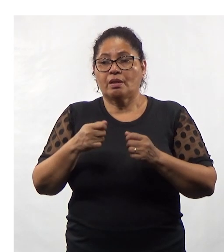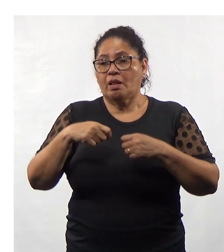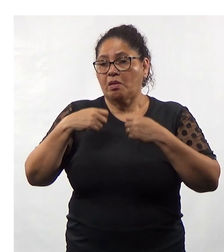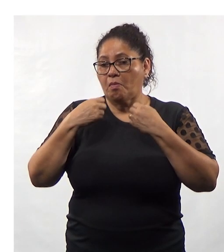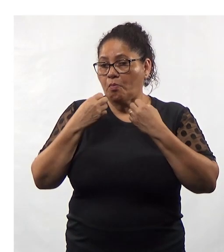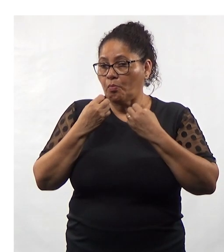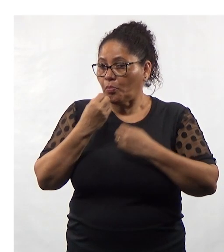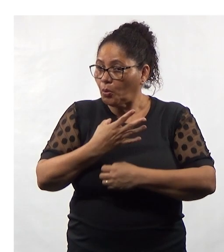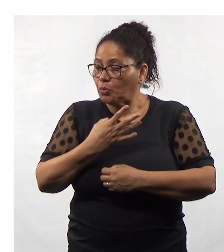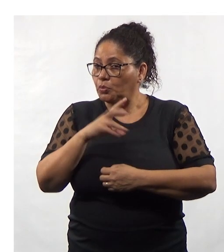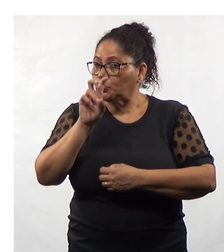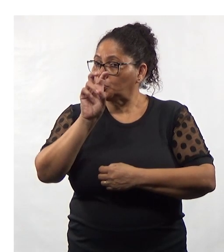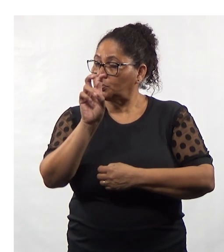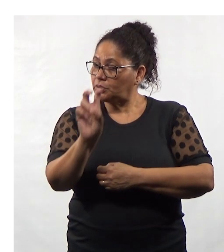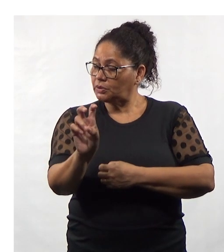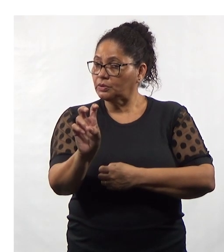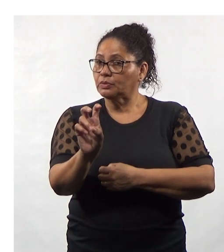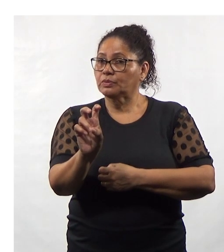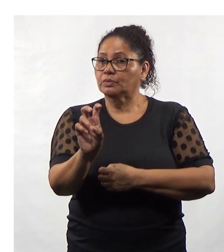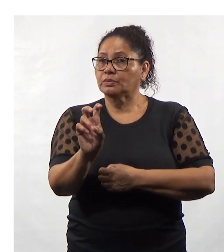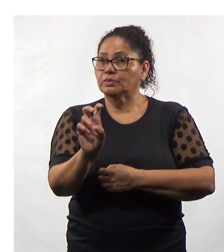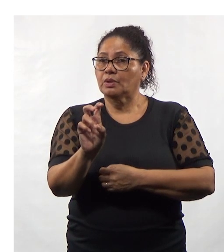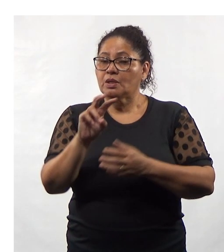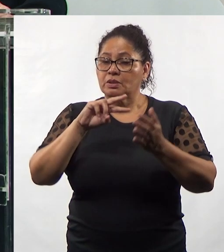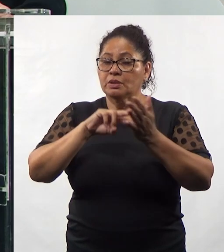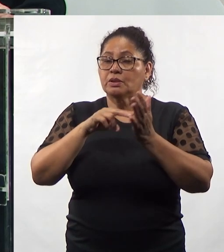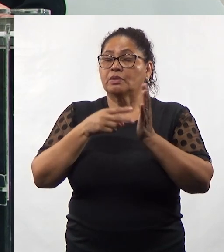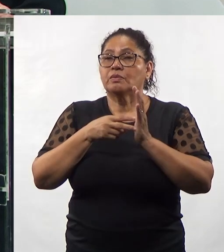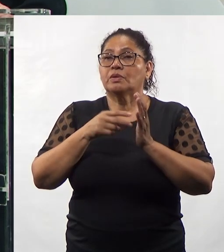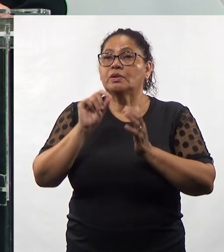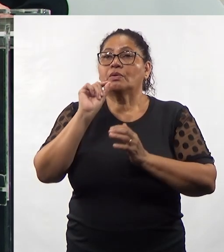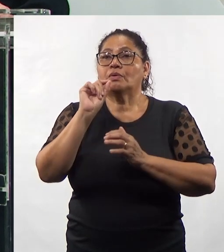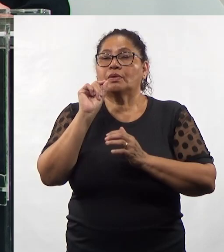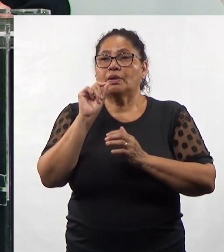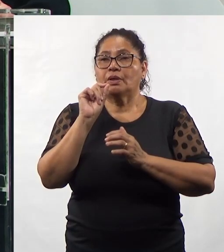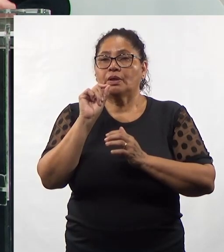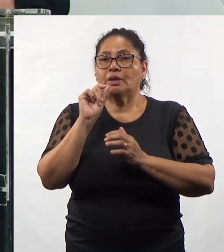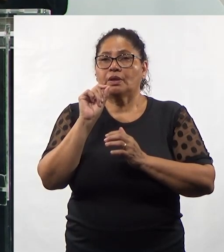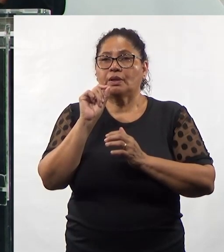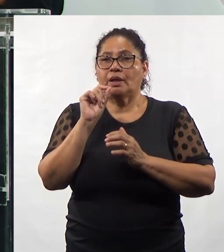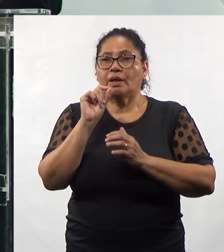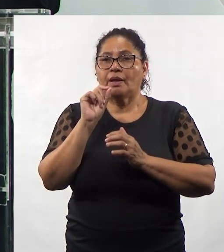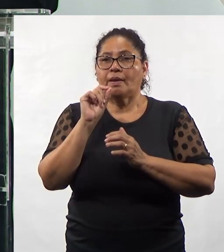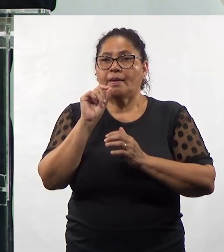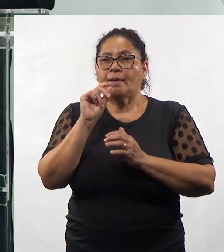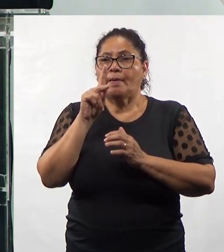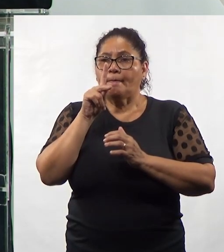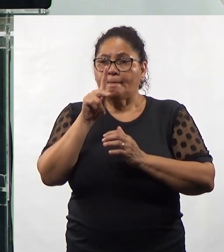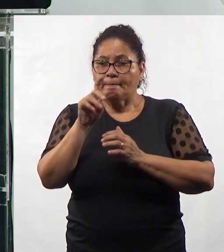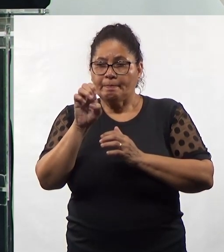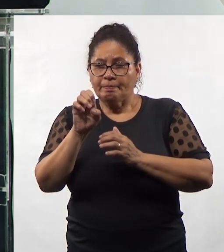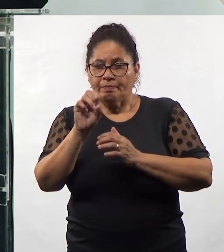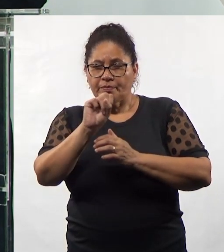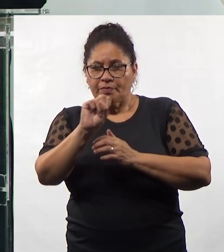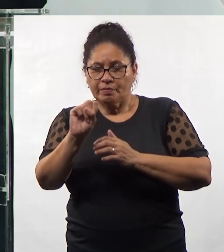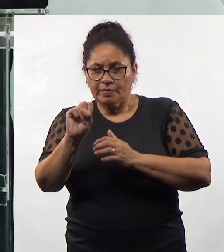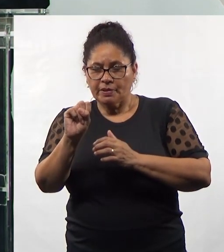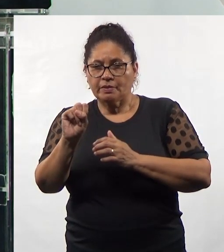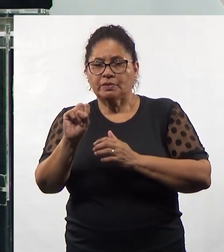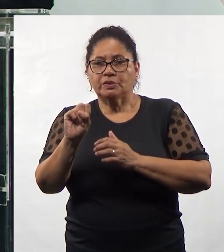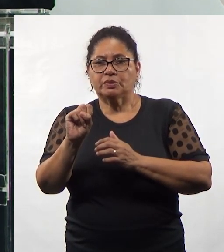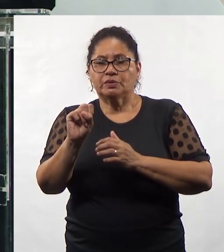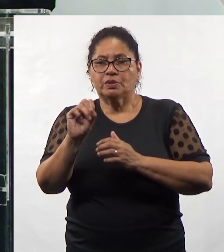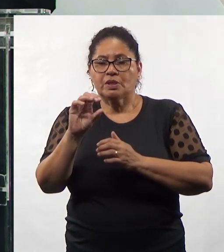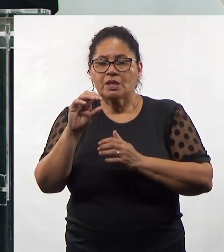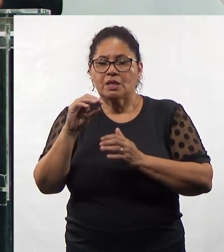peso 5. Significa que esse peso, se a gente